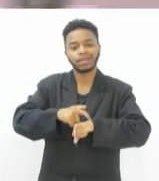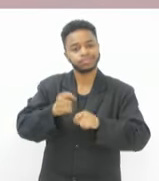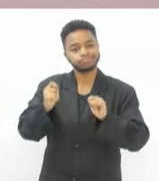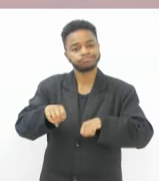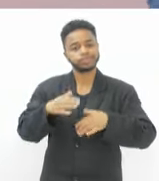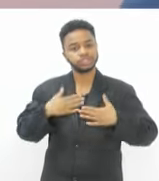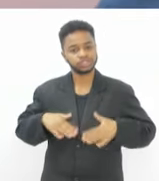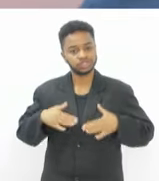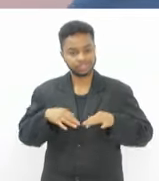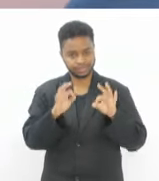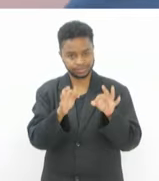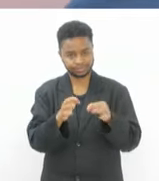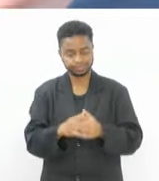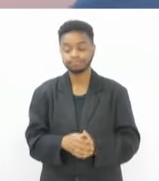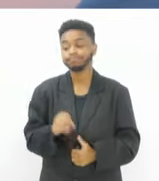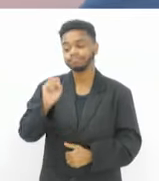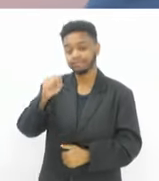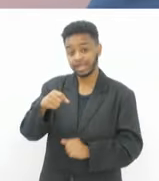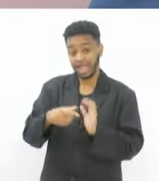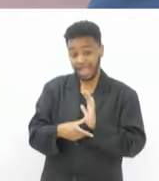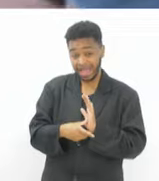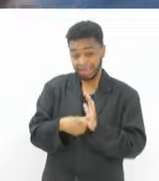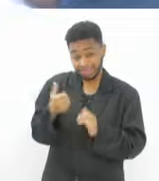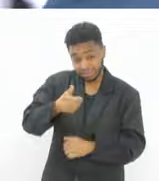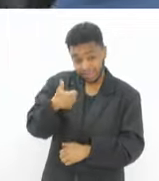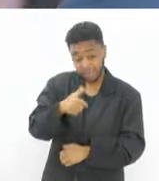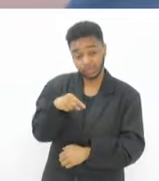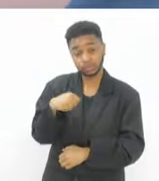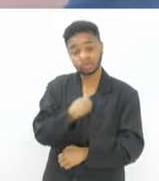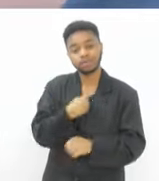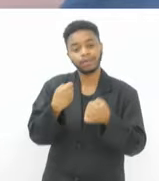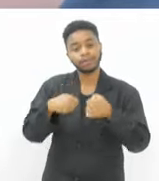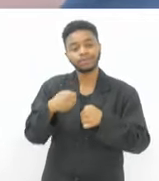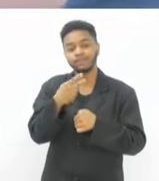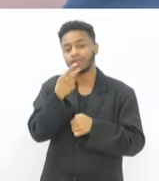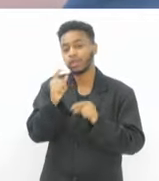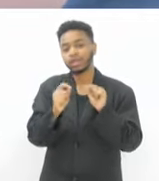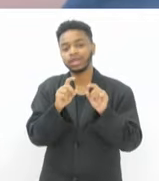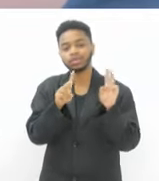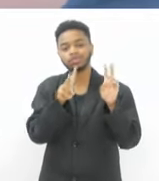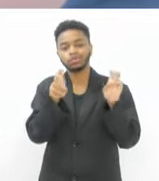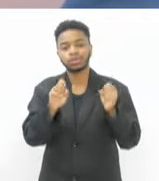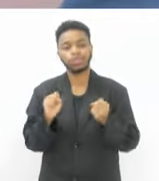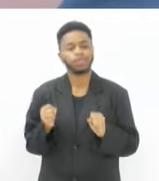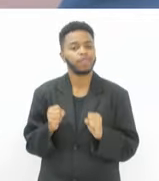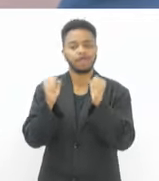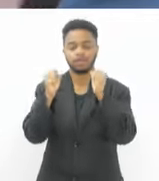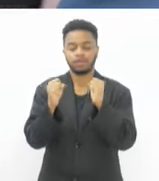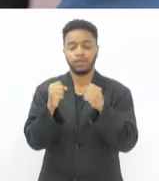descansar. Antes de tudo isso, vamos voltar à questão do estresse.